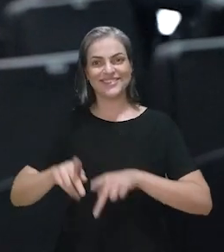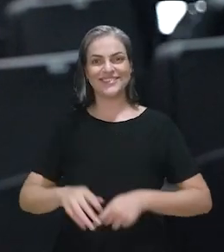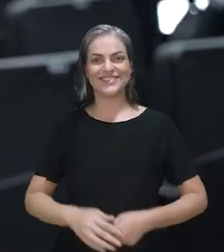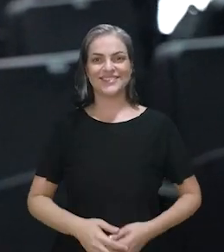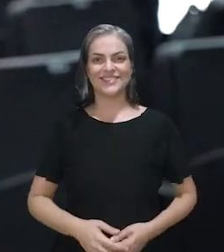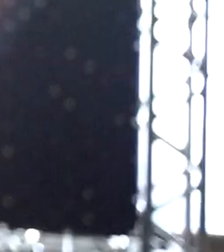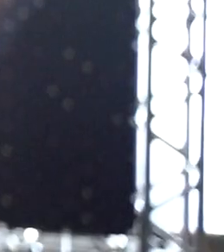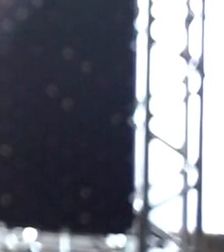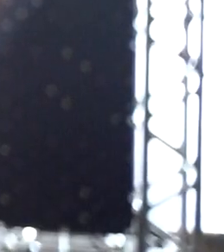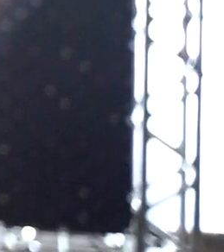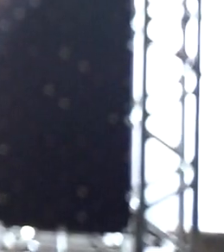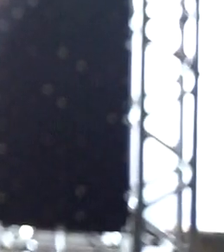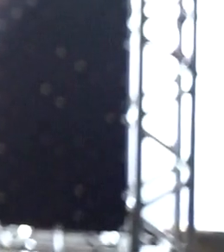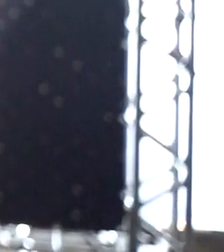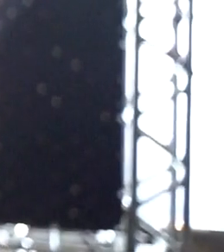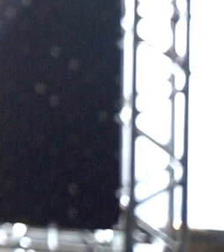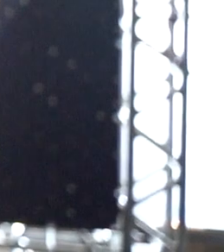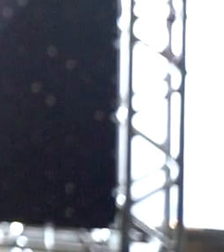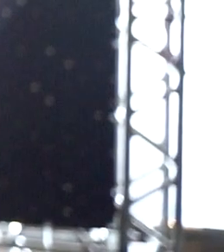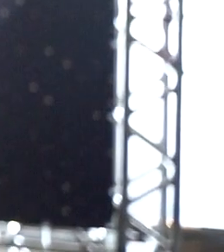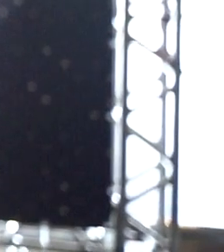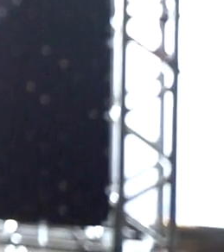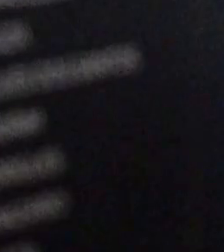alcance a população.